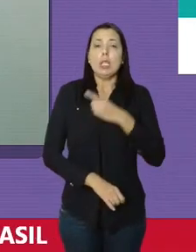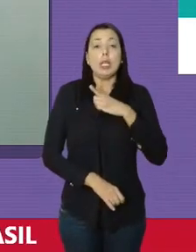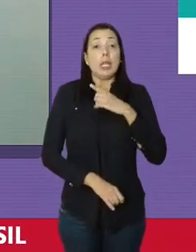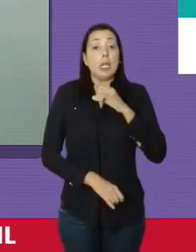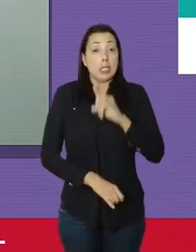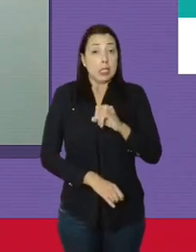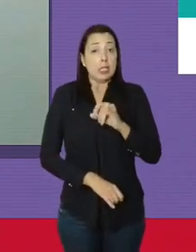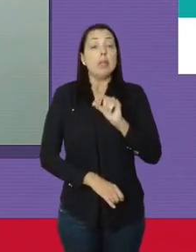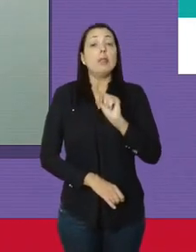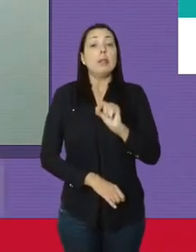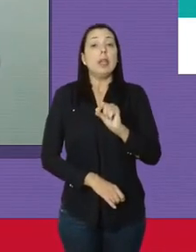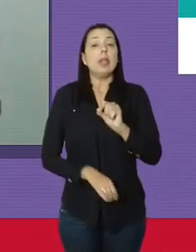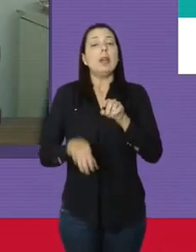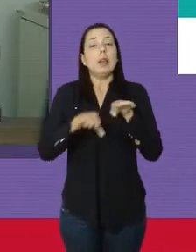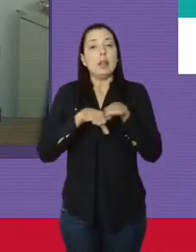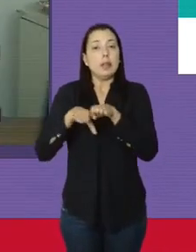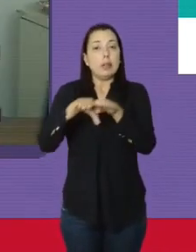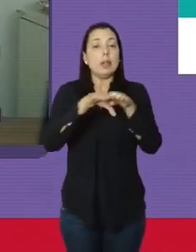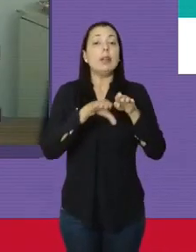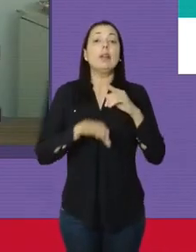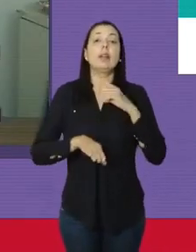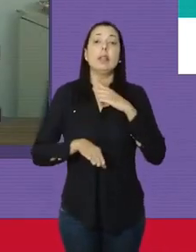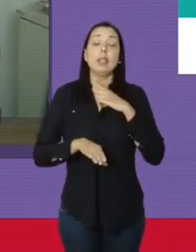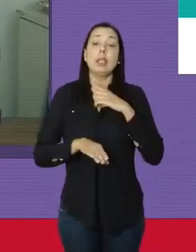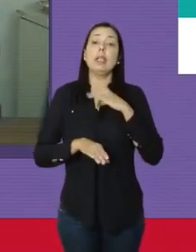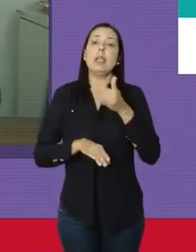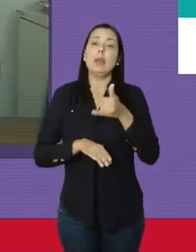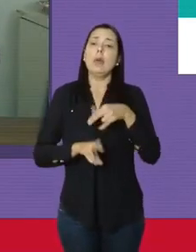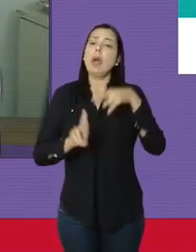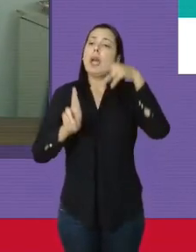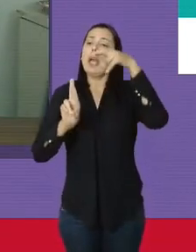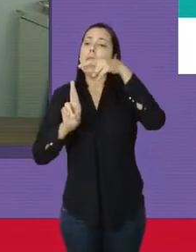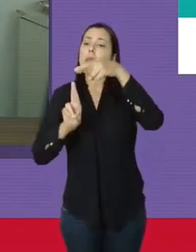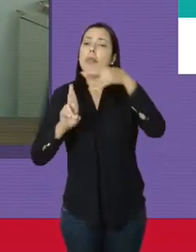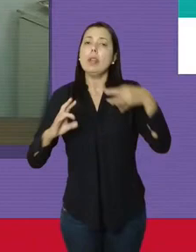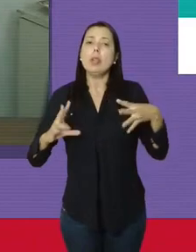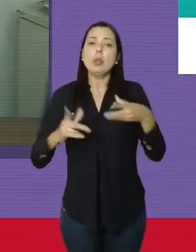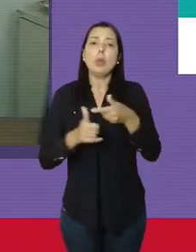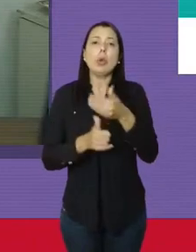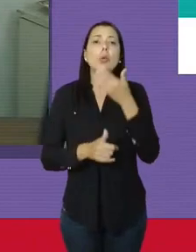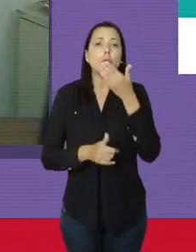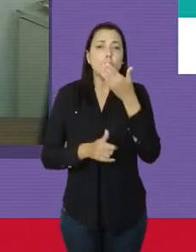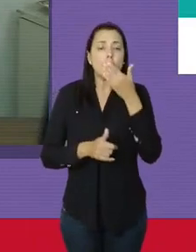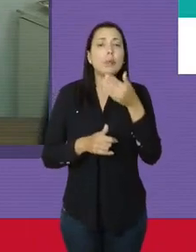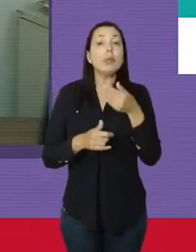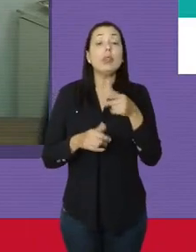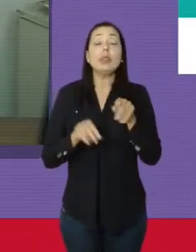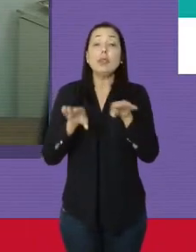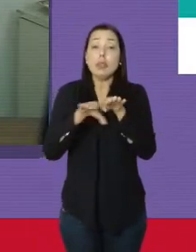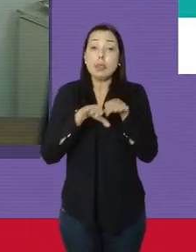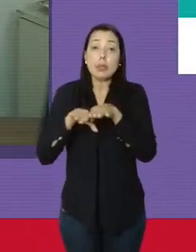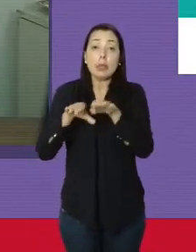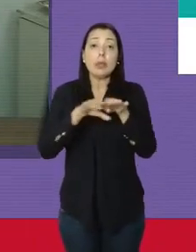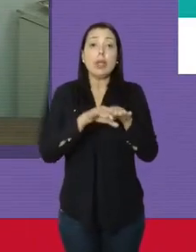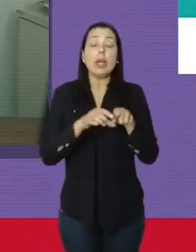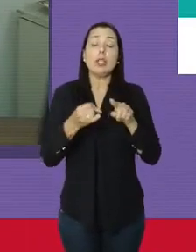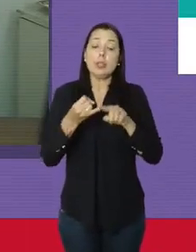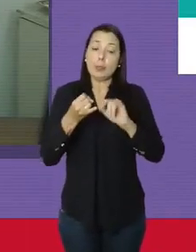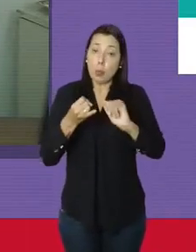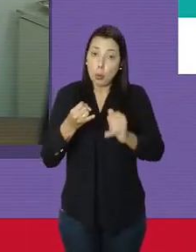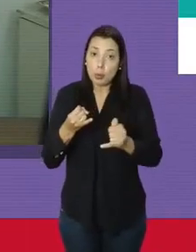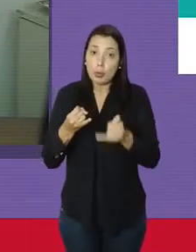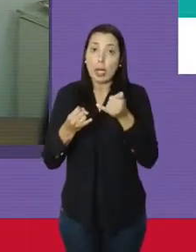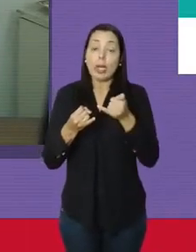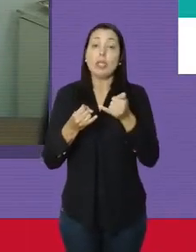quando consagra a igualdade. Refiro-me a todos os tipos de igualdade: a igualdade de